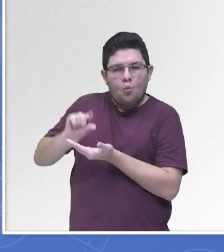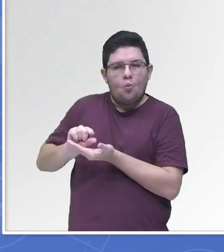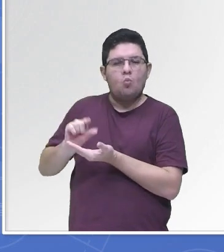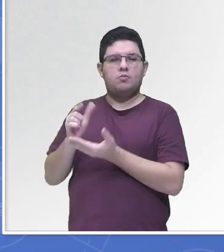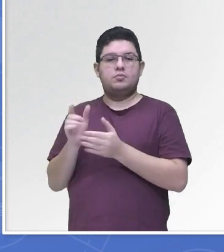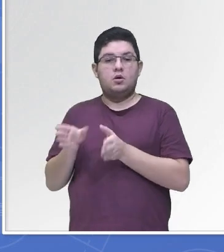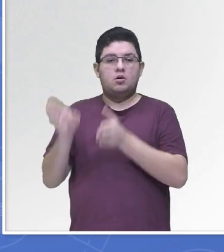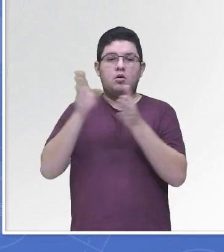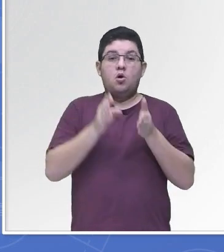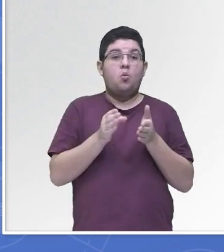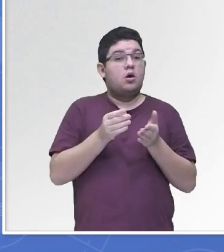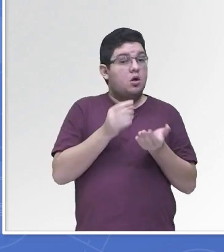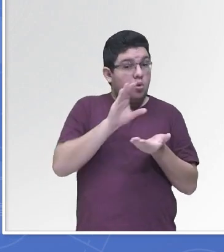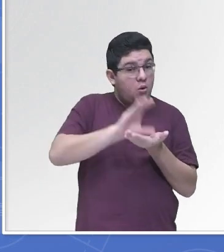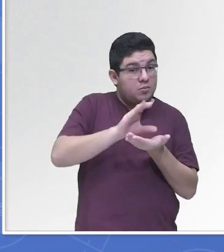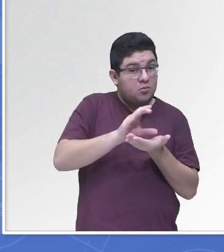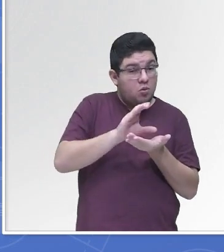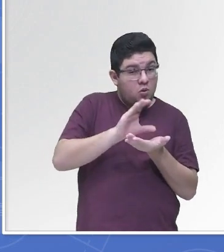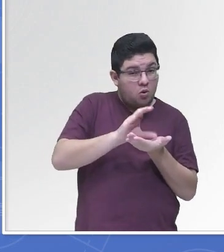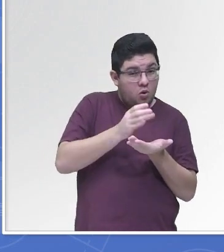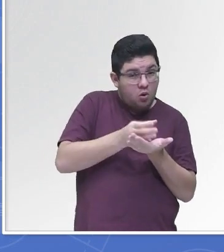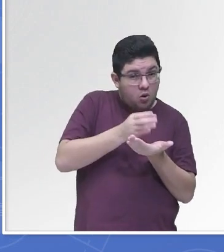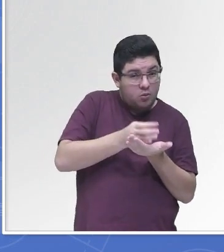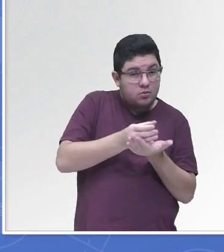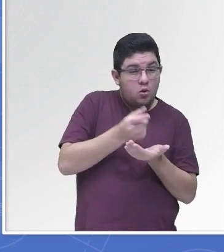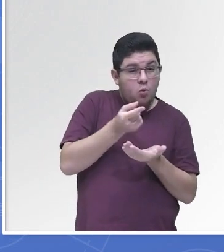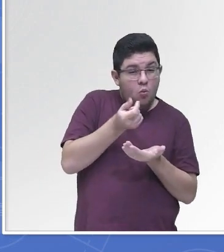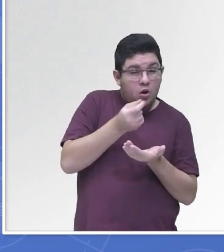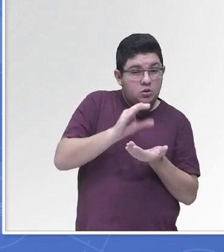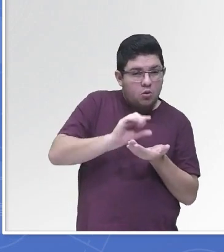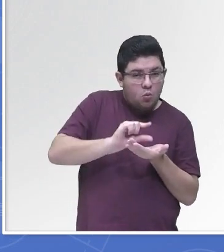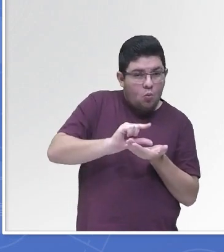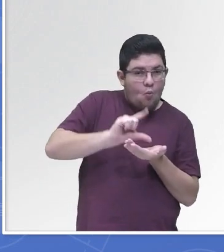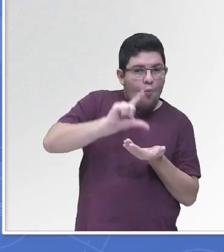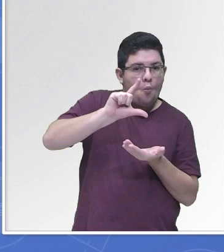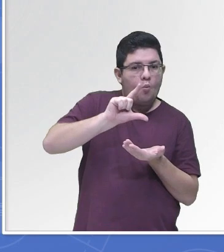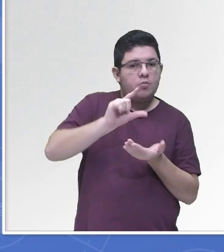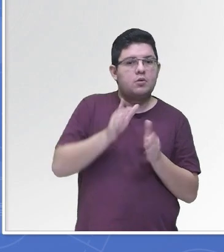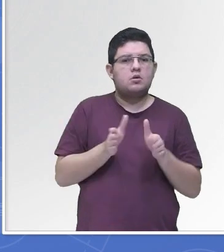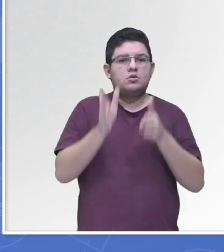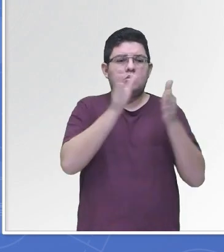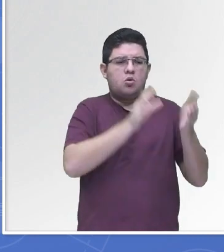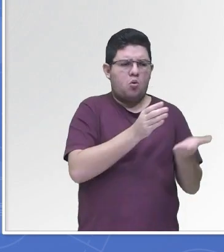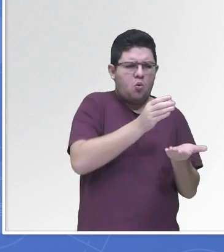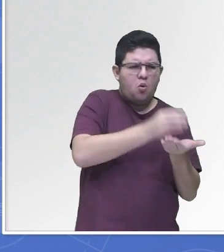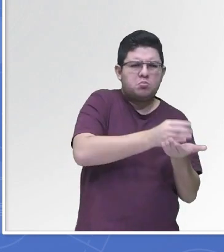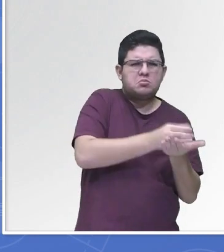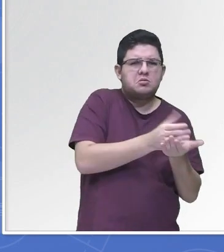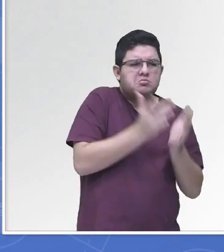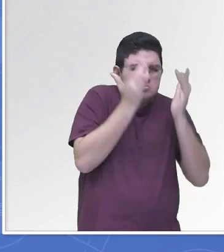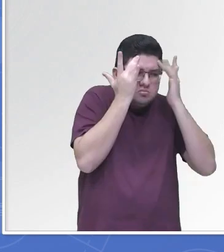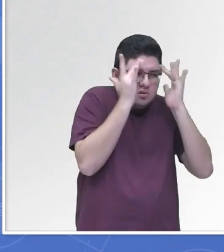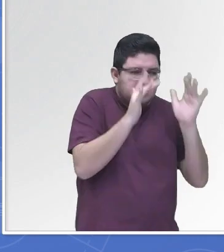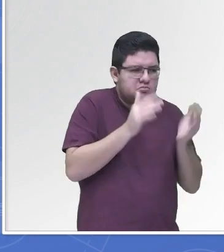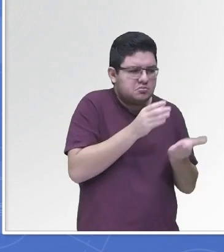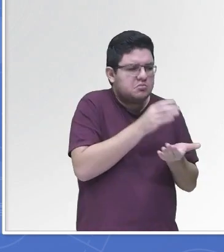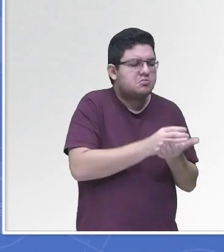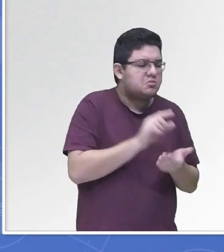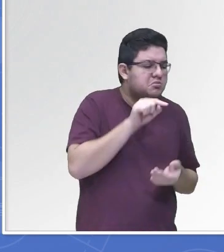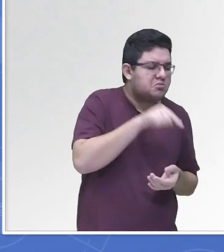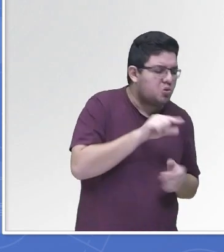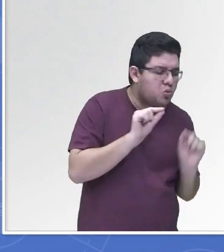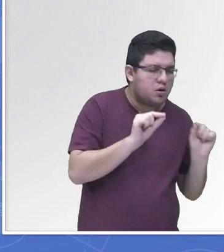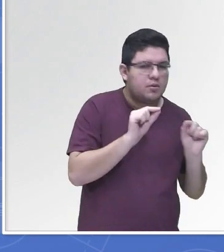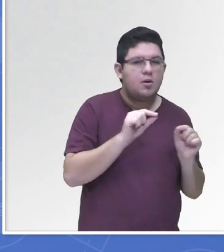copo está quase cheio. E o outro, eu nem sei o que tem dentro desse copo aí direito, né? Por quê? Justamente porque é a